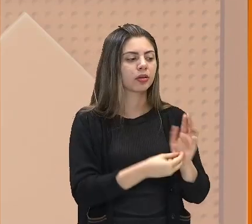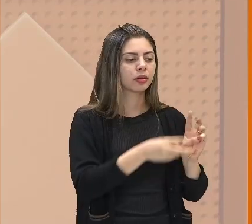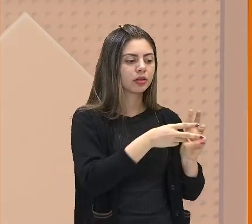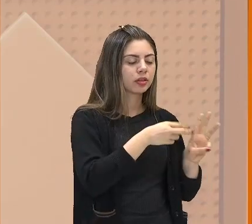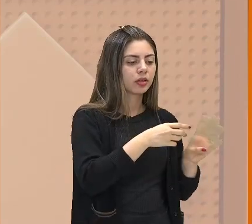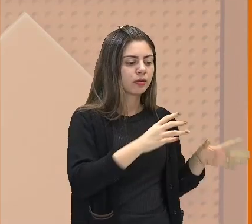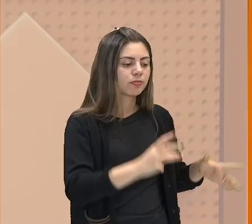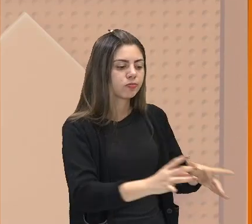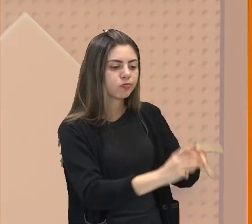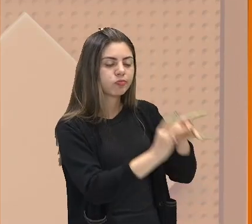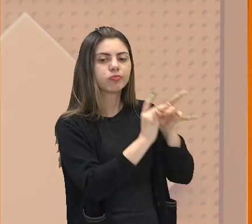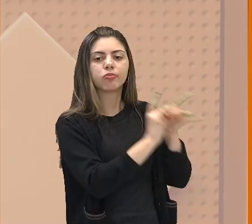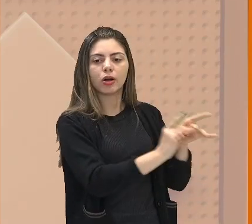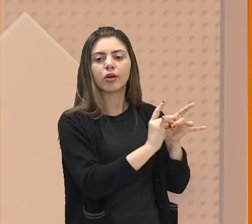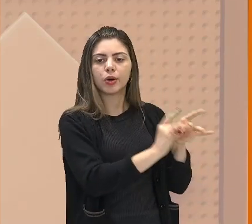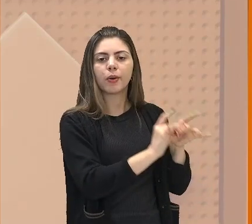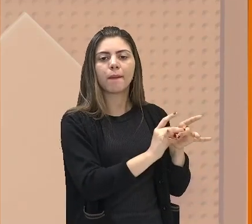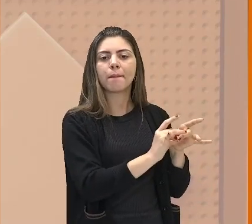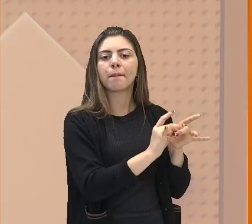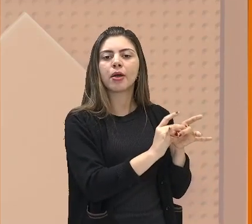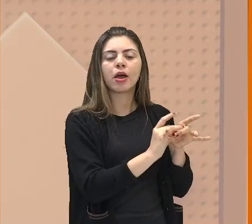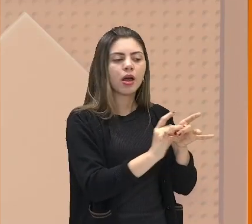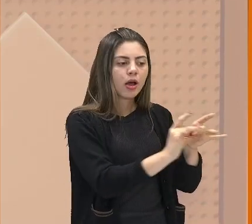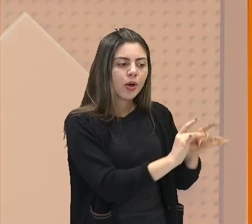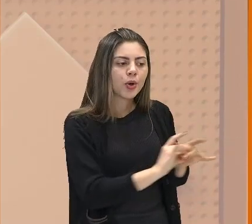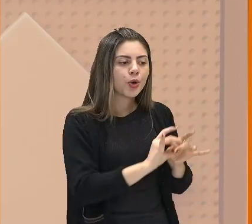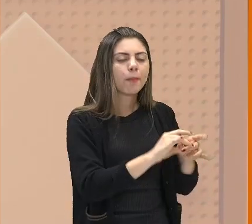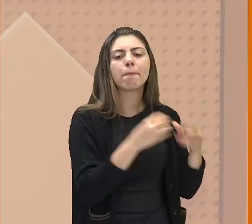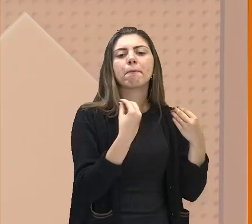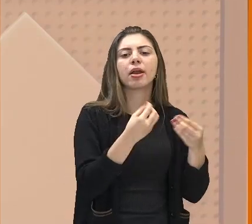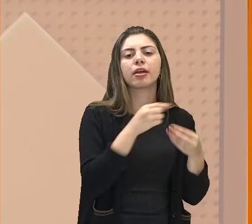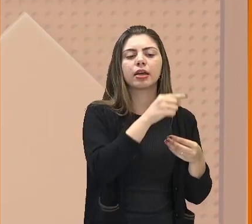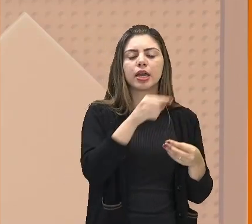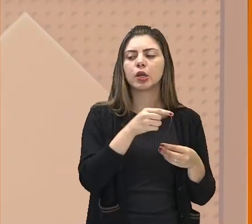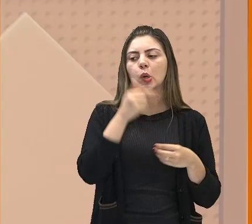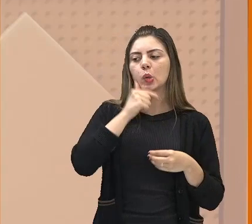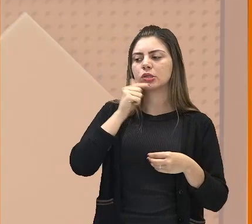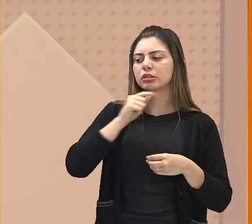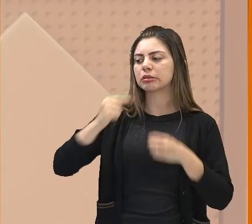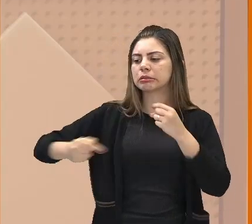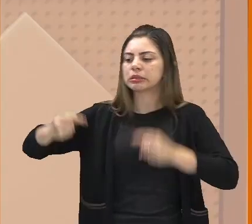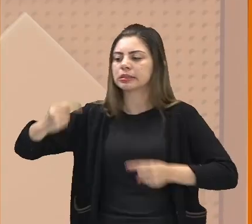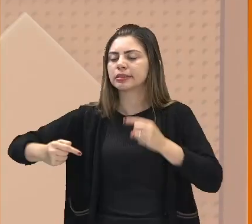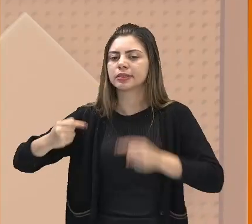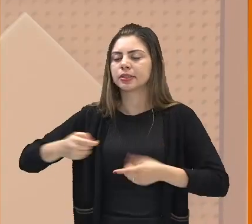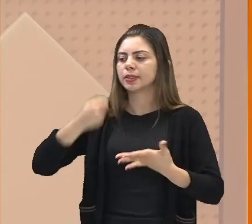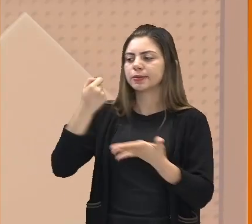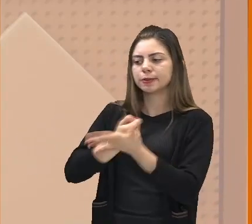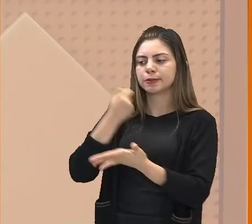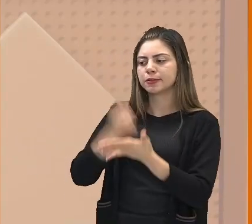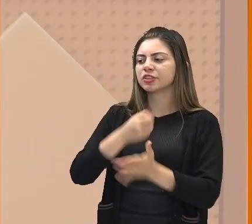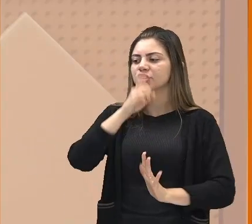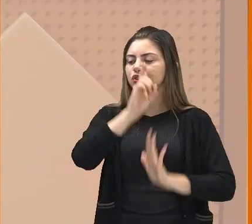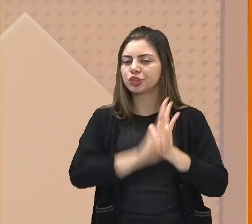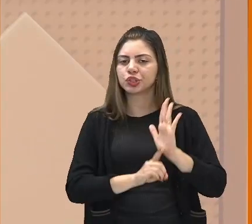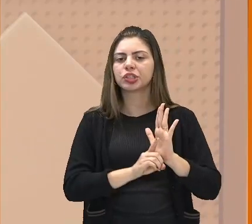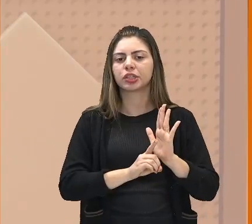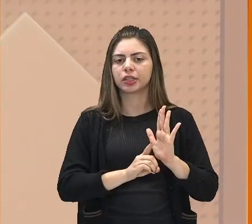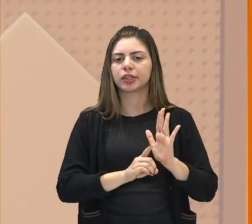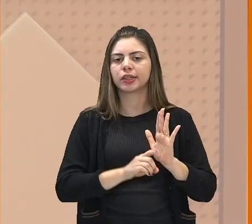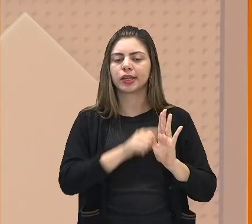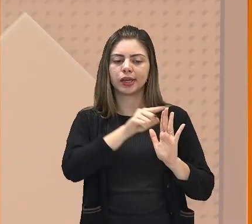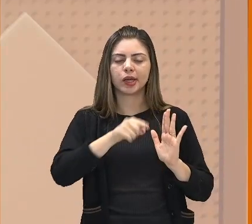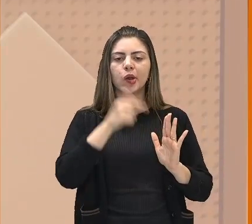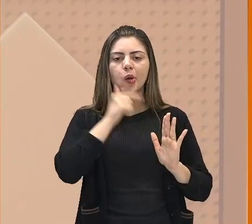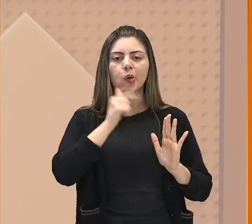indígenas vai servir justamente para eles poderem ter mais força para poder brigar, né, por seus direitos, para ter mais